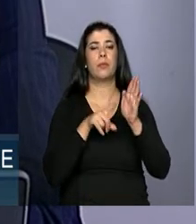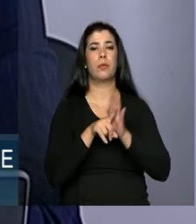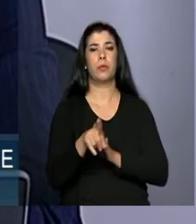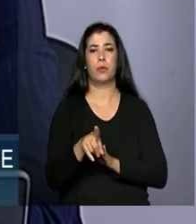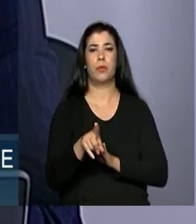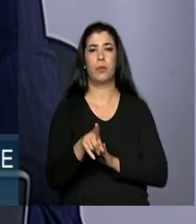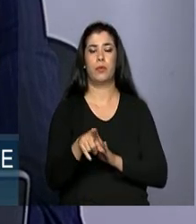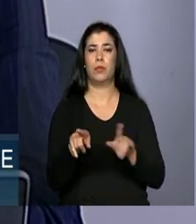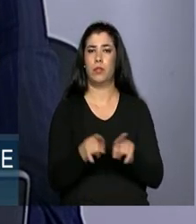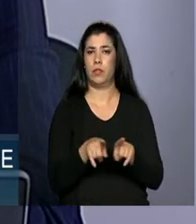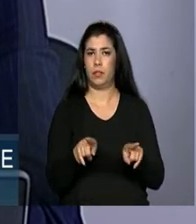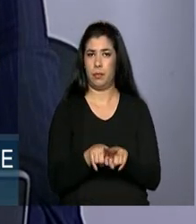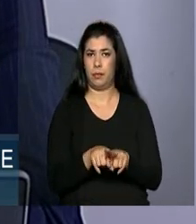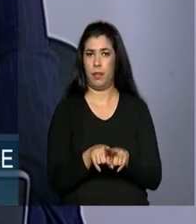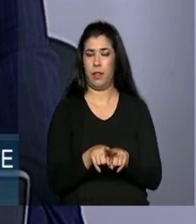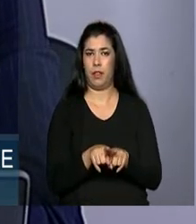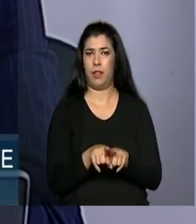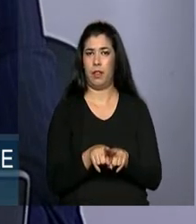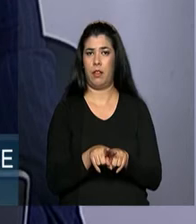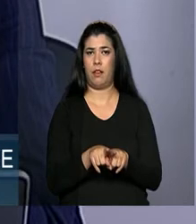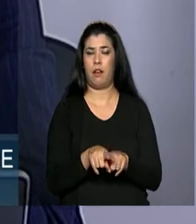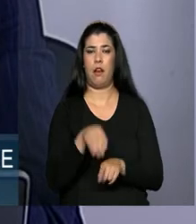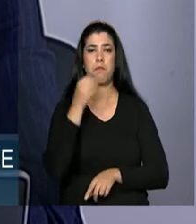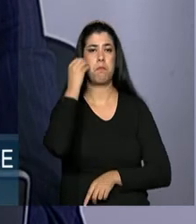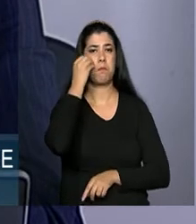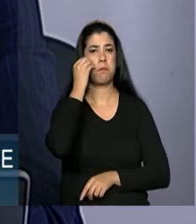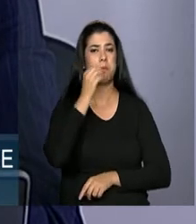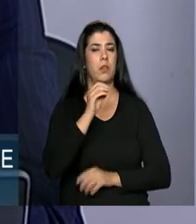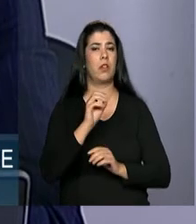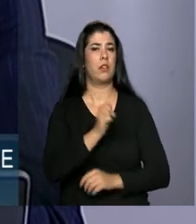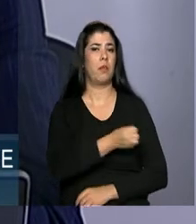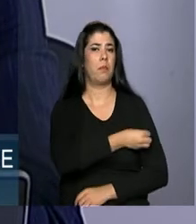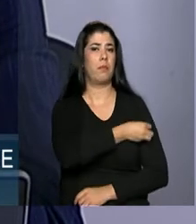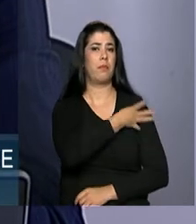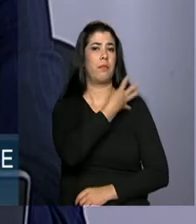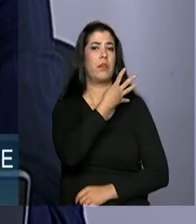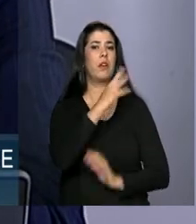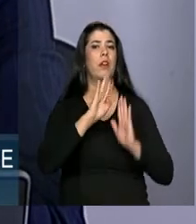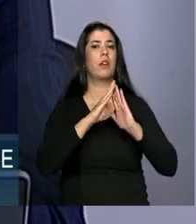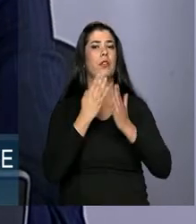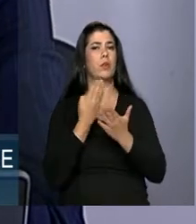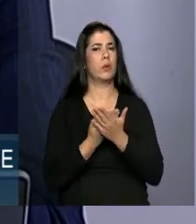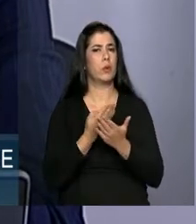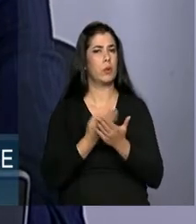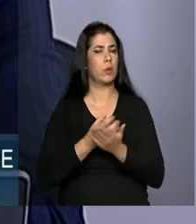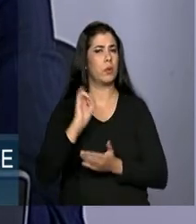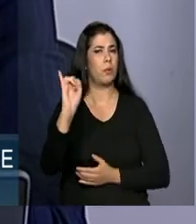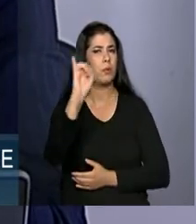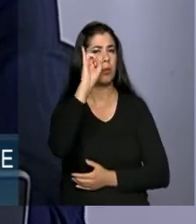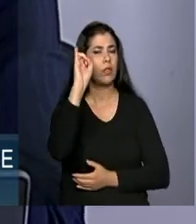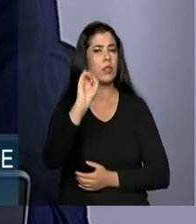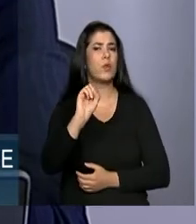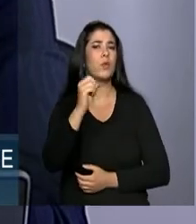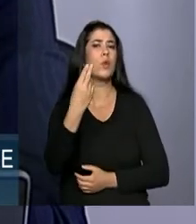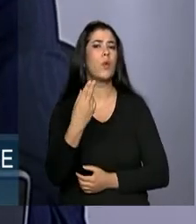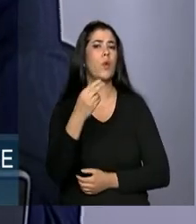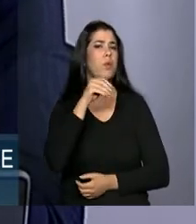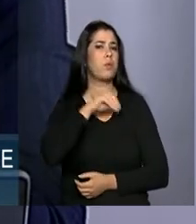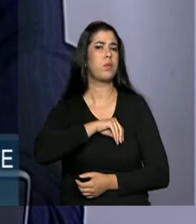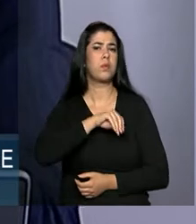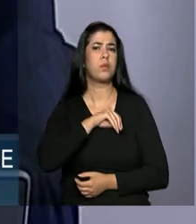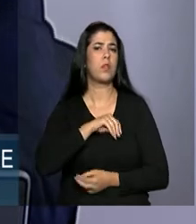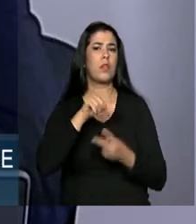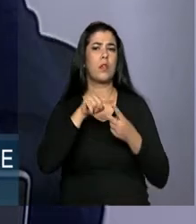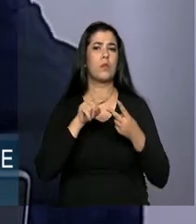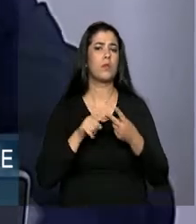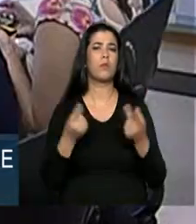relação à escolaridade, se vocês consideram a escolaridade o fator mais relevante ou é a renda, que são dois fatores relacionados, né,